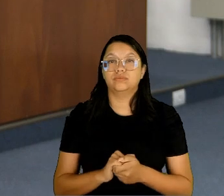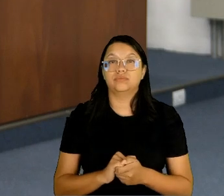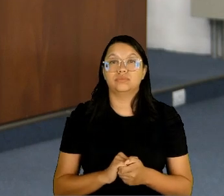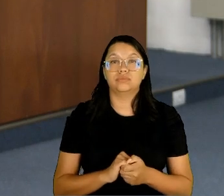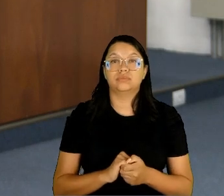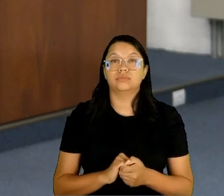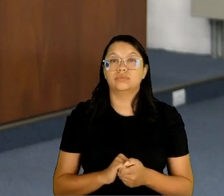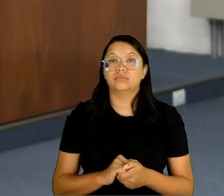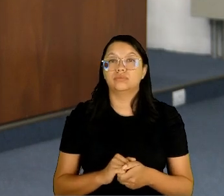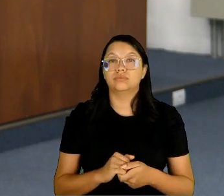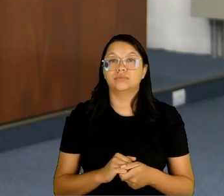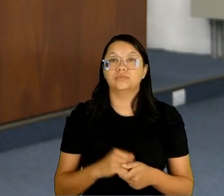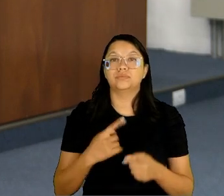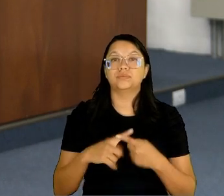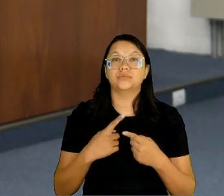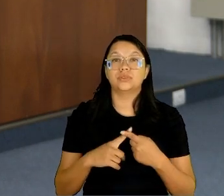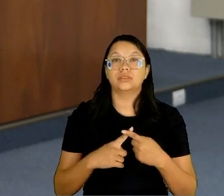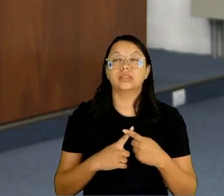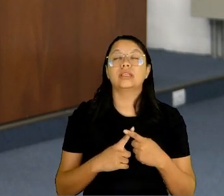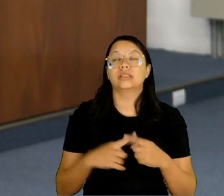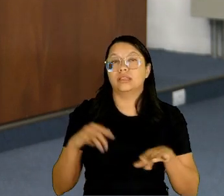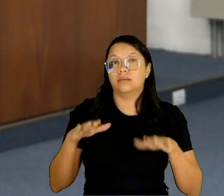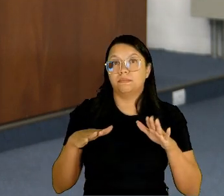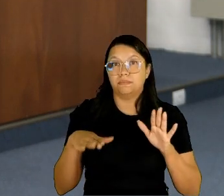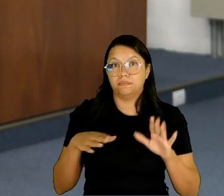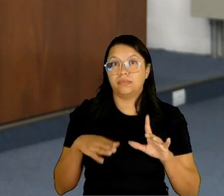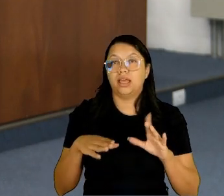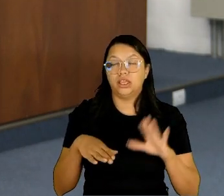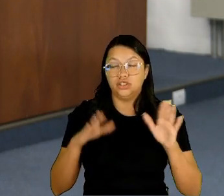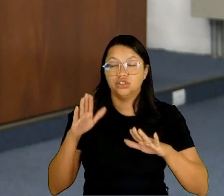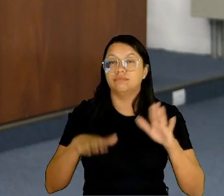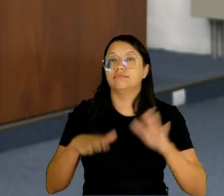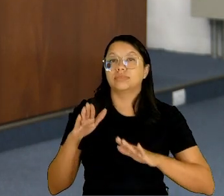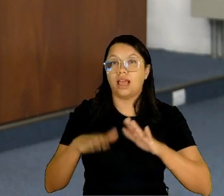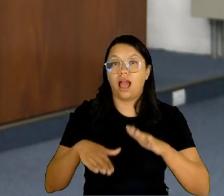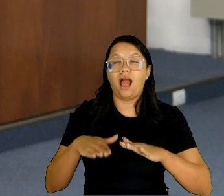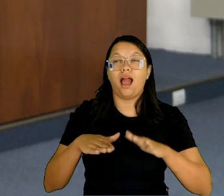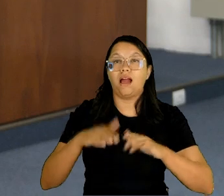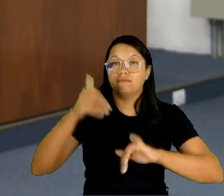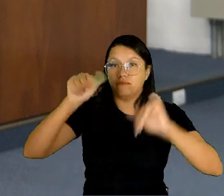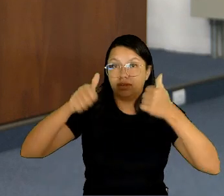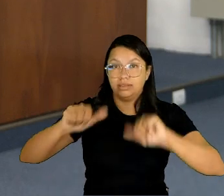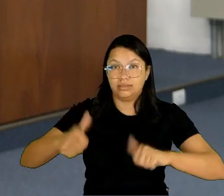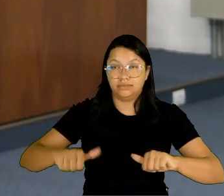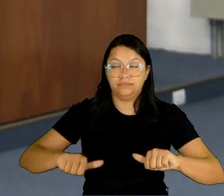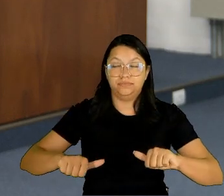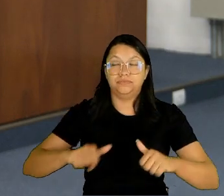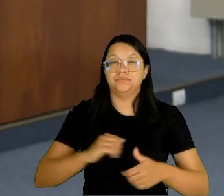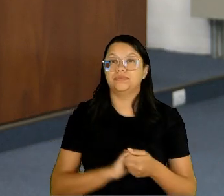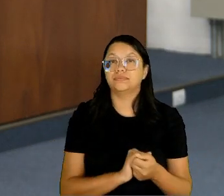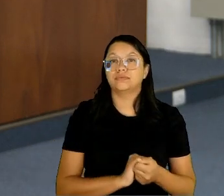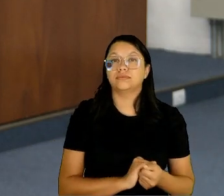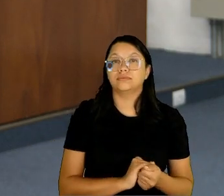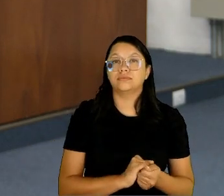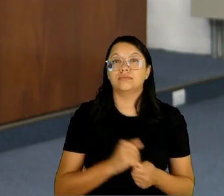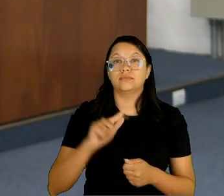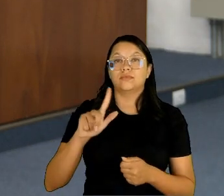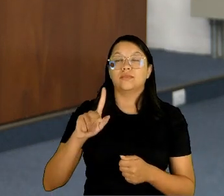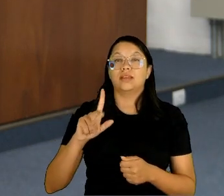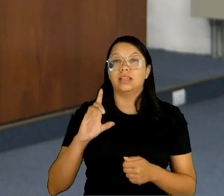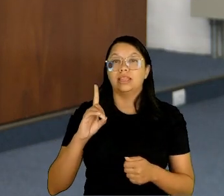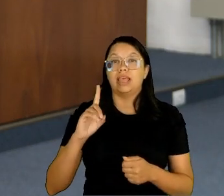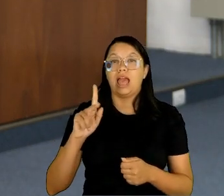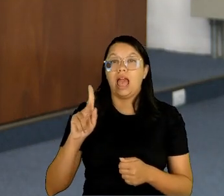paciente é importante, porque os níveis dependem, né, da avaliação de risco cardiovascular. Mas sempre tem aquele caso,